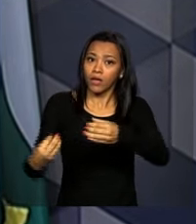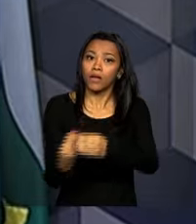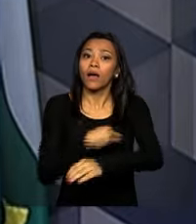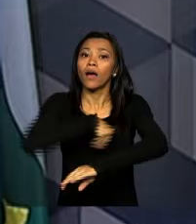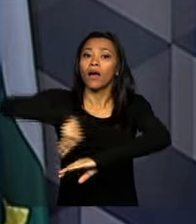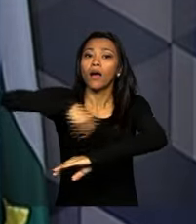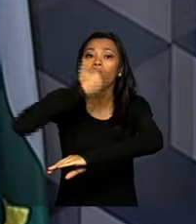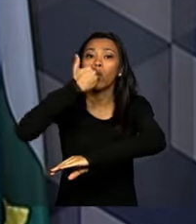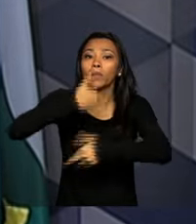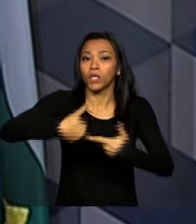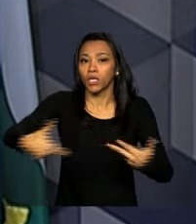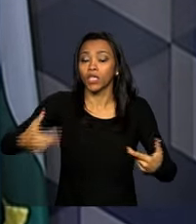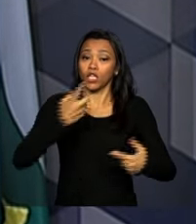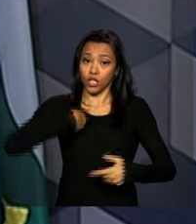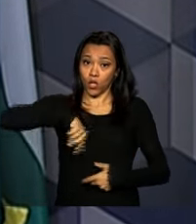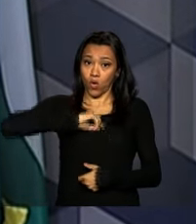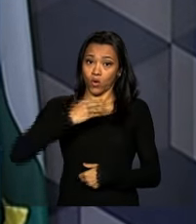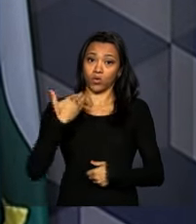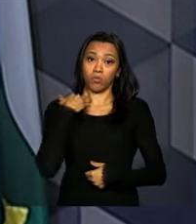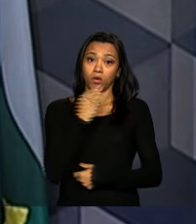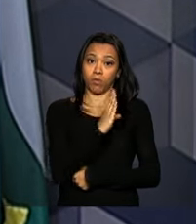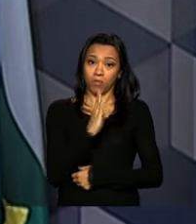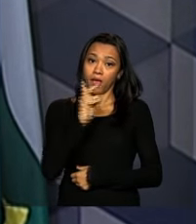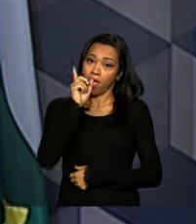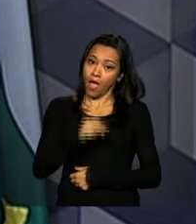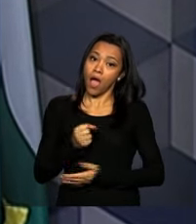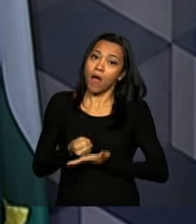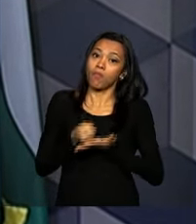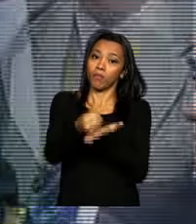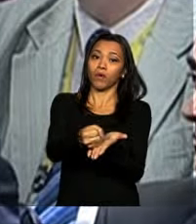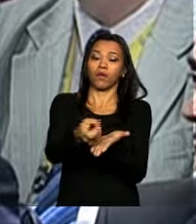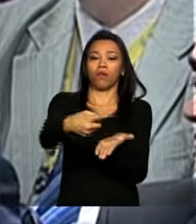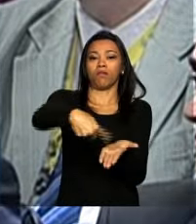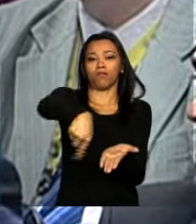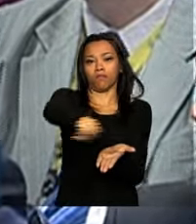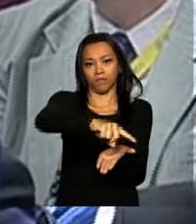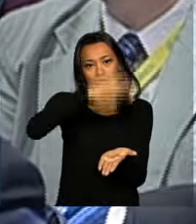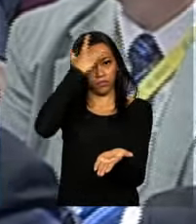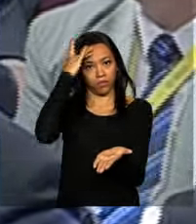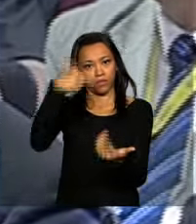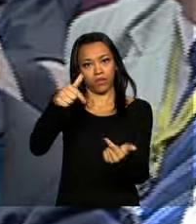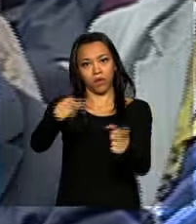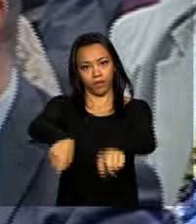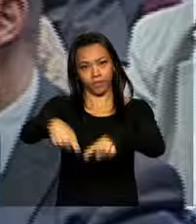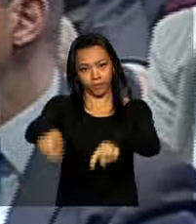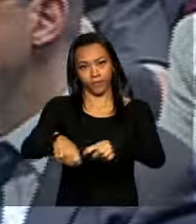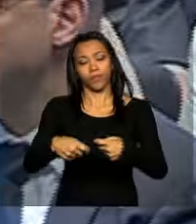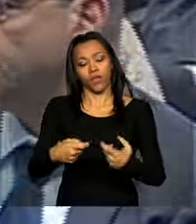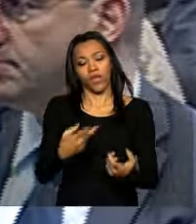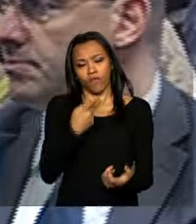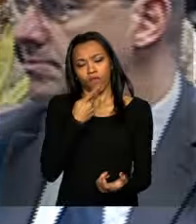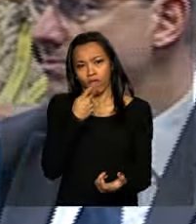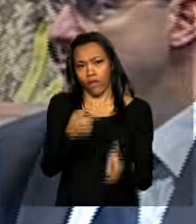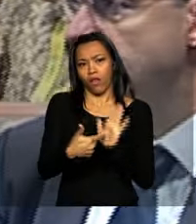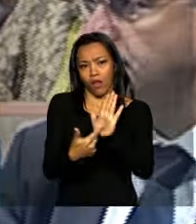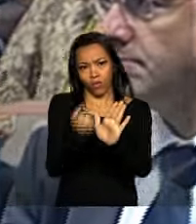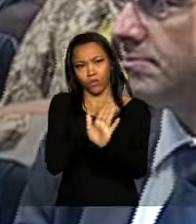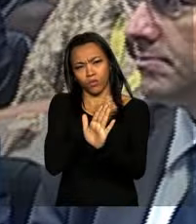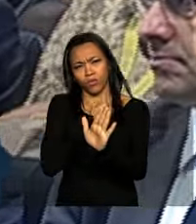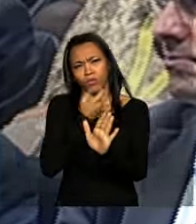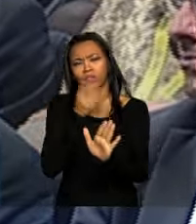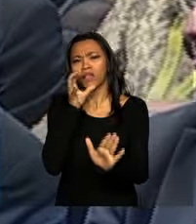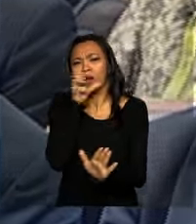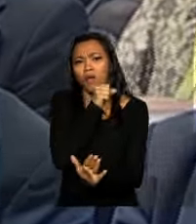Brasil, é apoiá-lo com o crédito. Eu vou mostrar os números e prometo ser bem rápido,